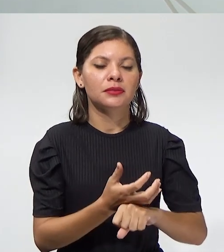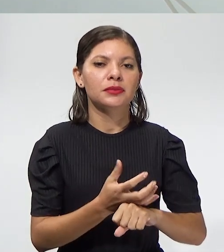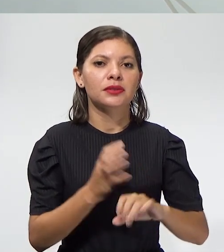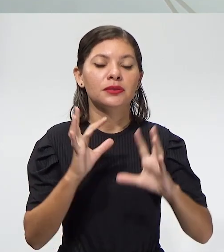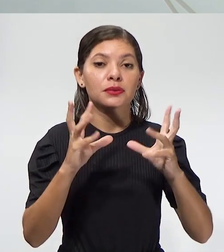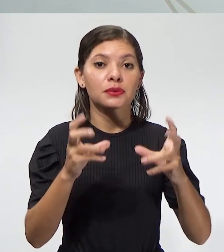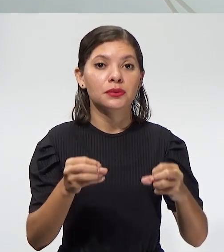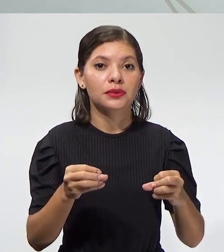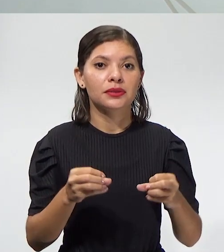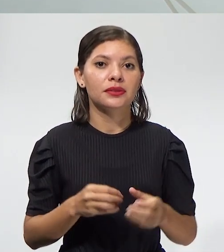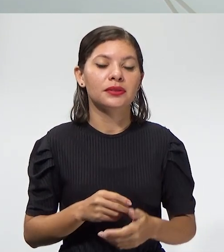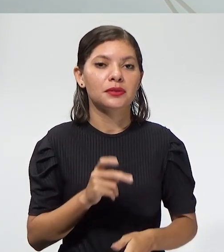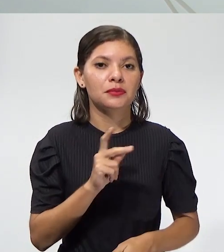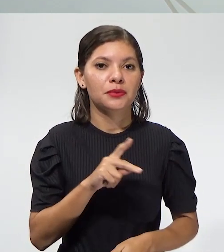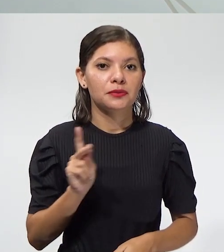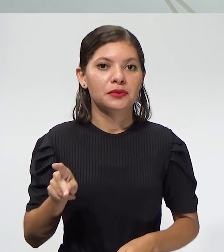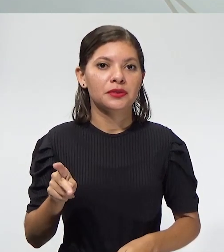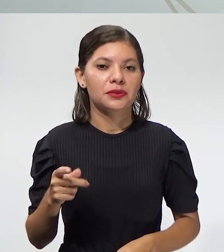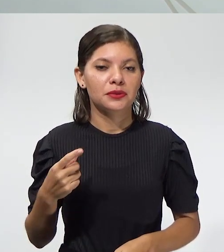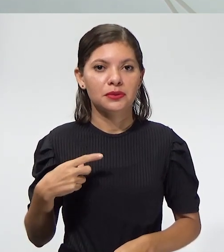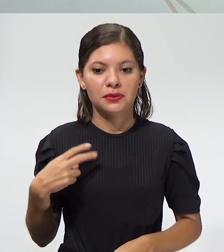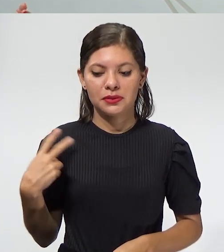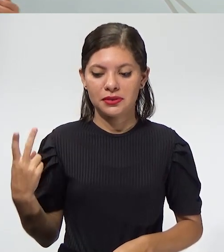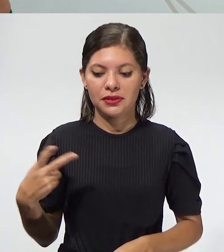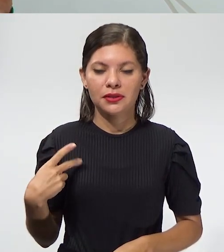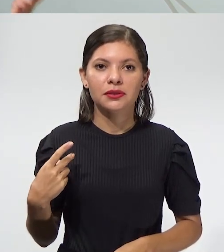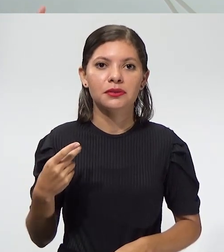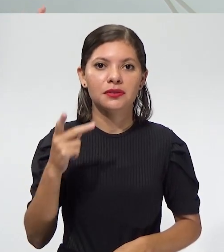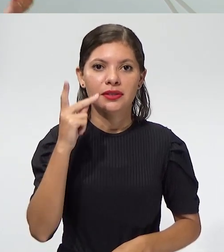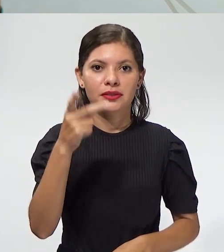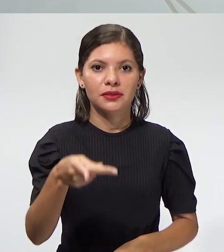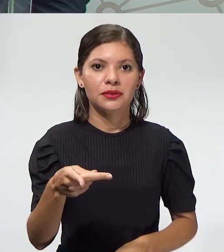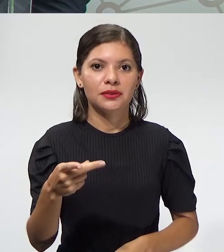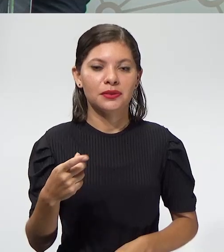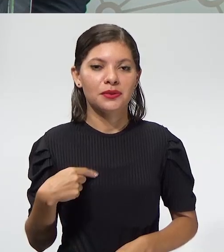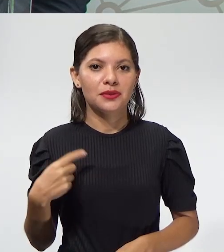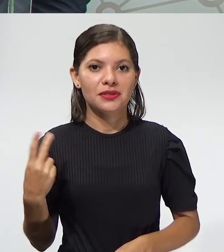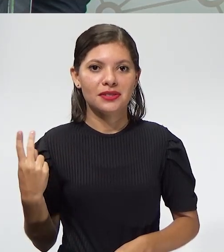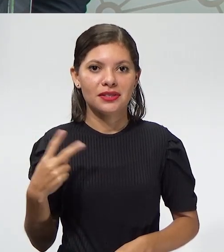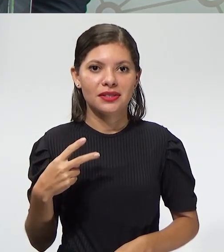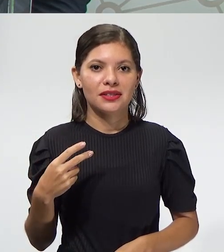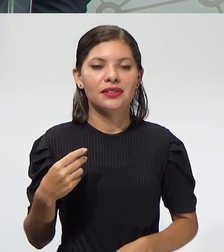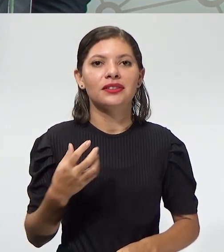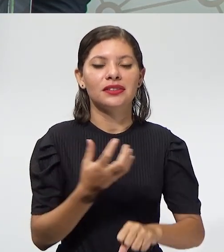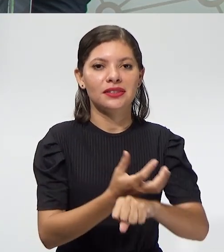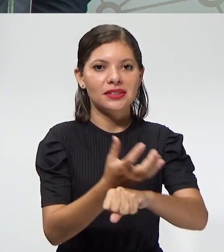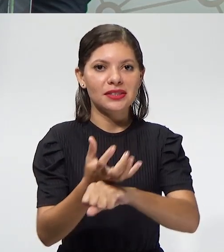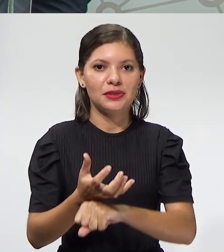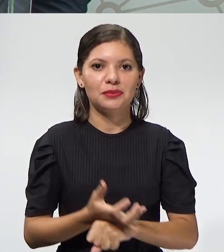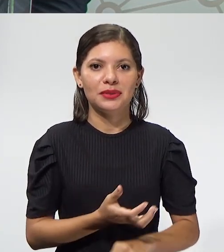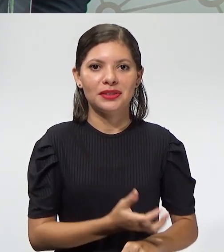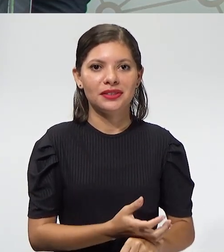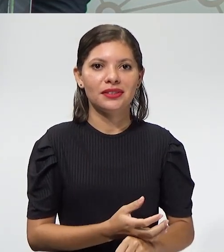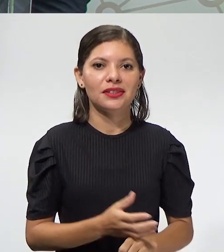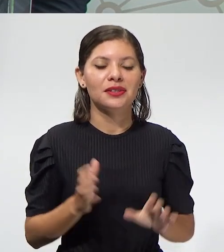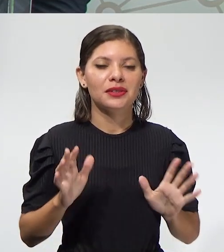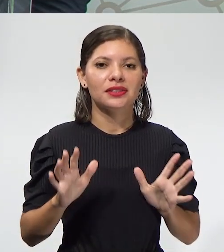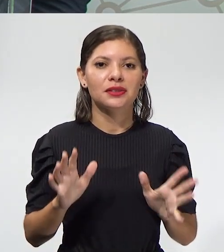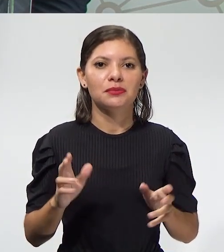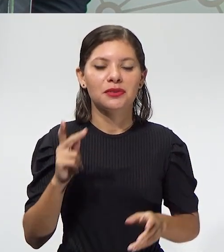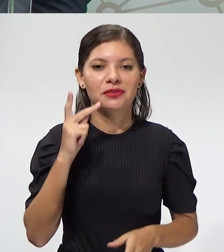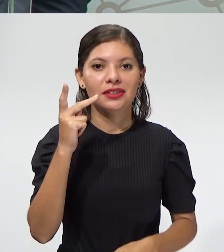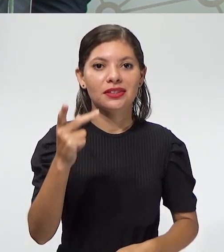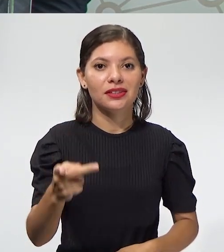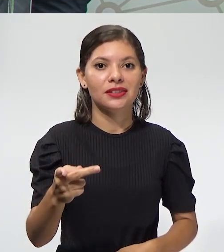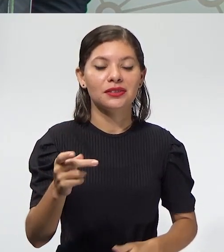trabalho que vai além das nossas próprias disciplinas. Por exemplo, o professor Saulo e eu estamos aqui falando da nossa disciplina, mas não sei se vocês entenderam que a